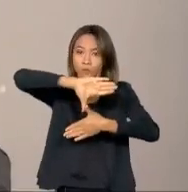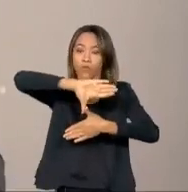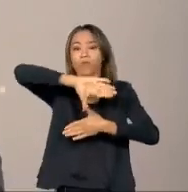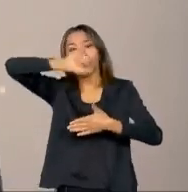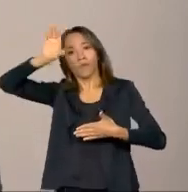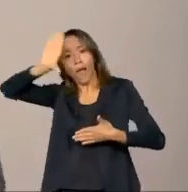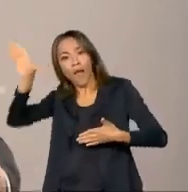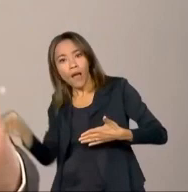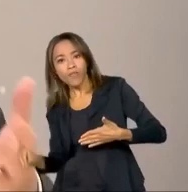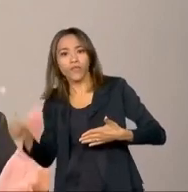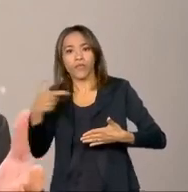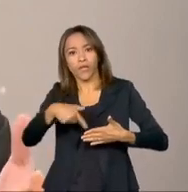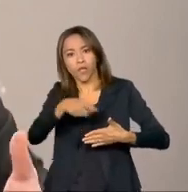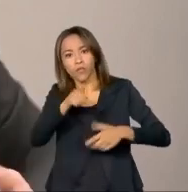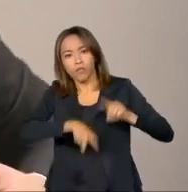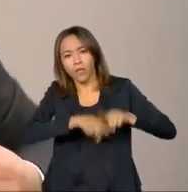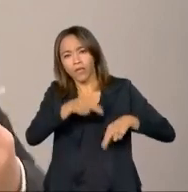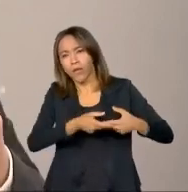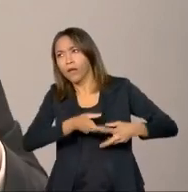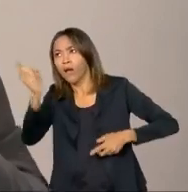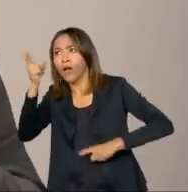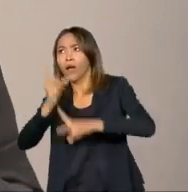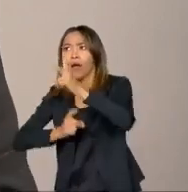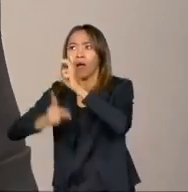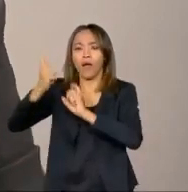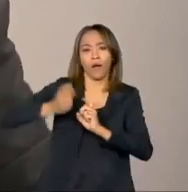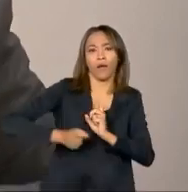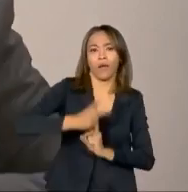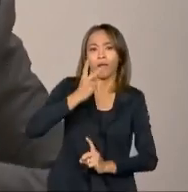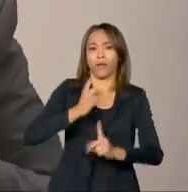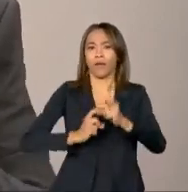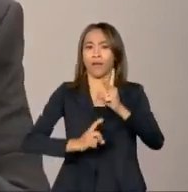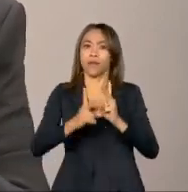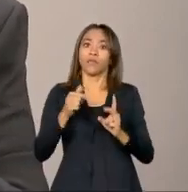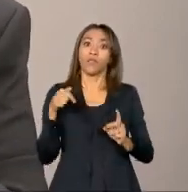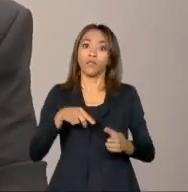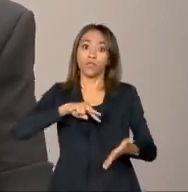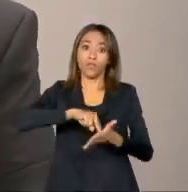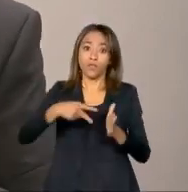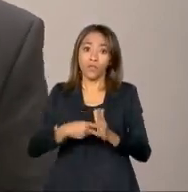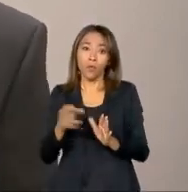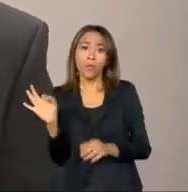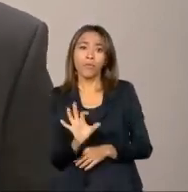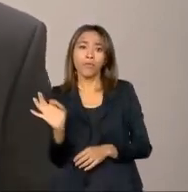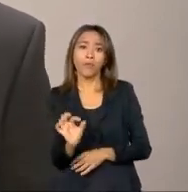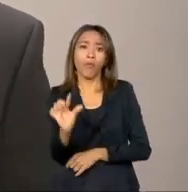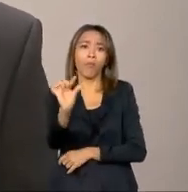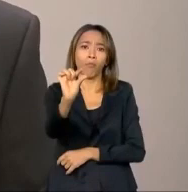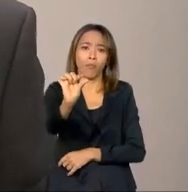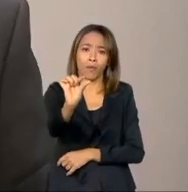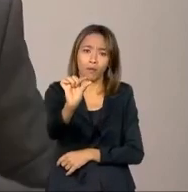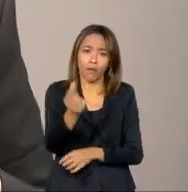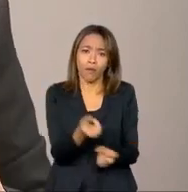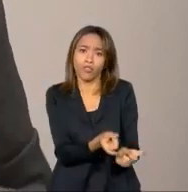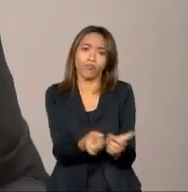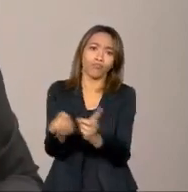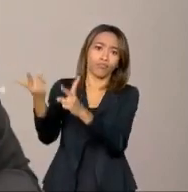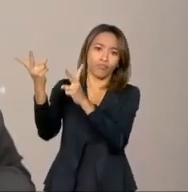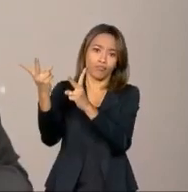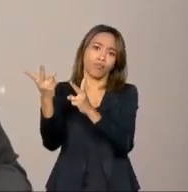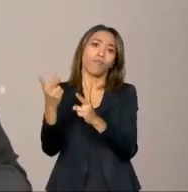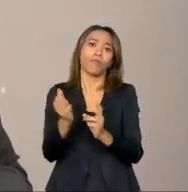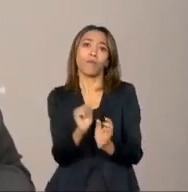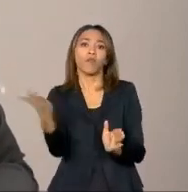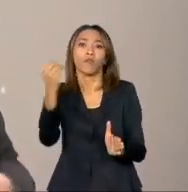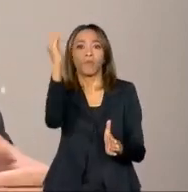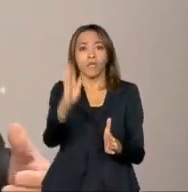para fazer as nossas exportações crescerem. Eles representam um percentual mínimo de exportação que essas pessoas